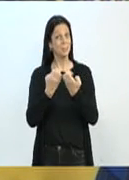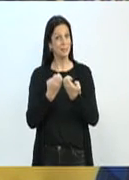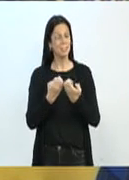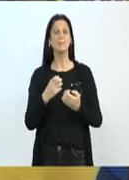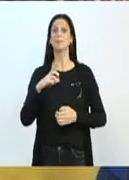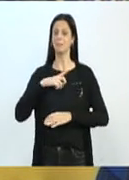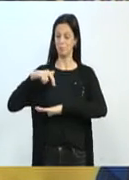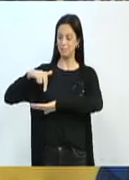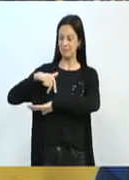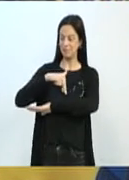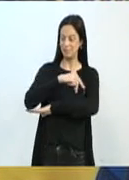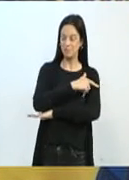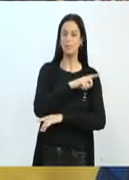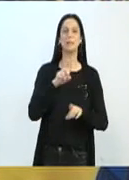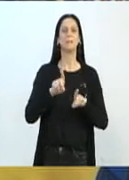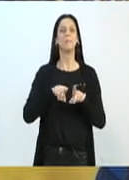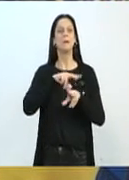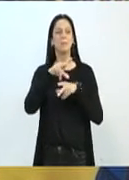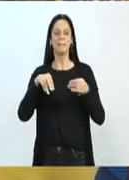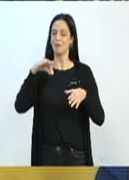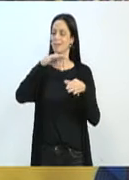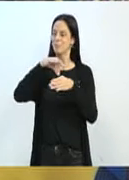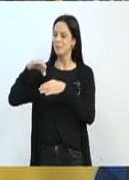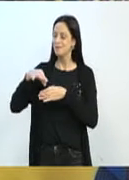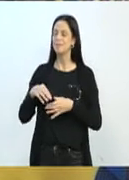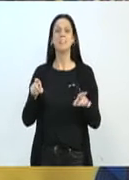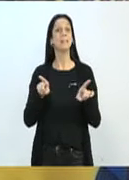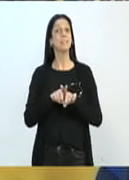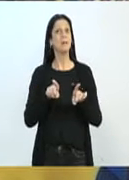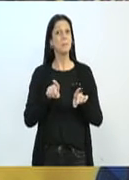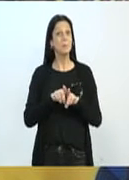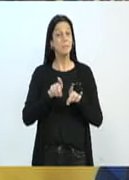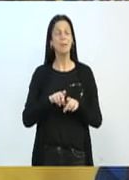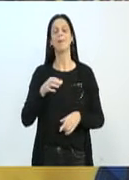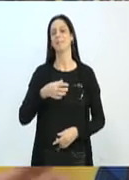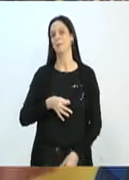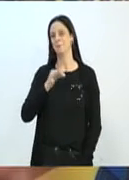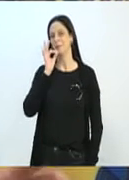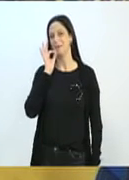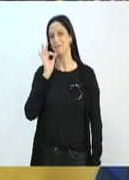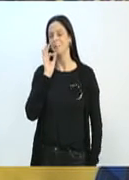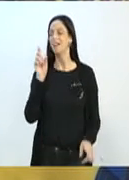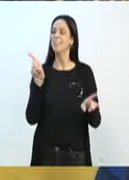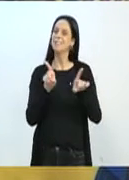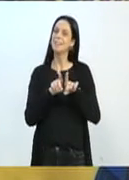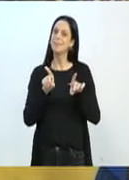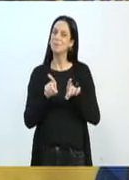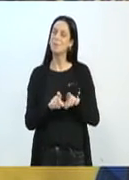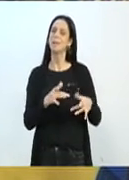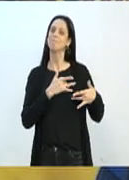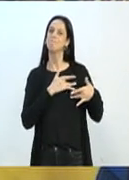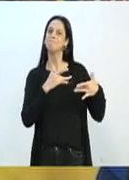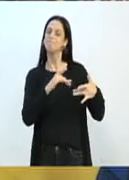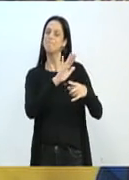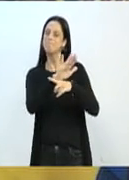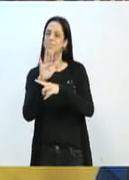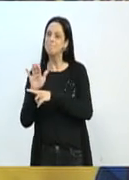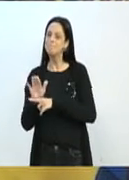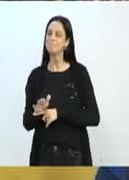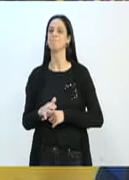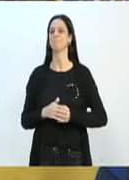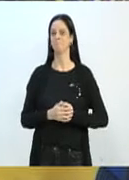além do desfile e sorteio de brindes o café e claro né ou o lado solidário em prol do lions